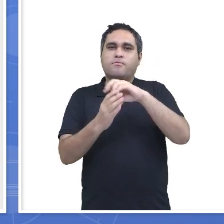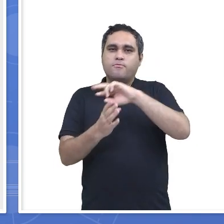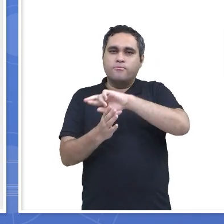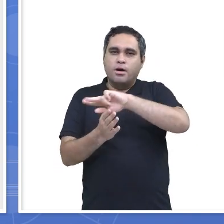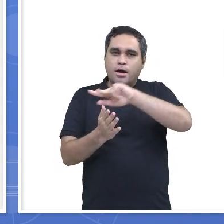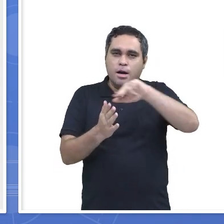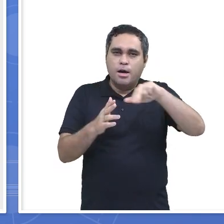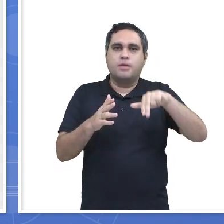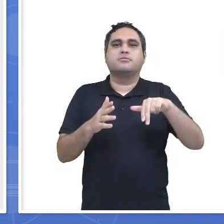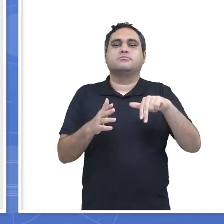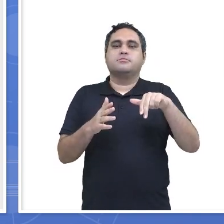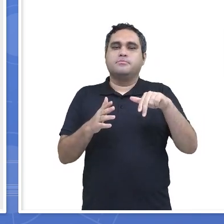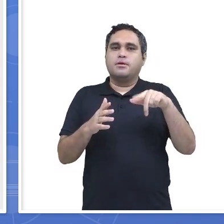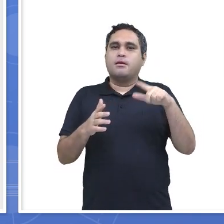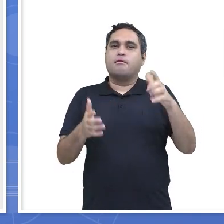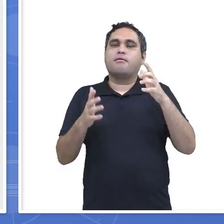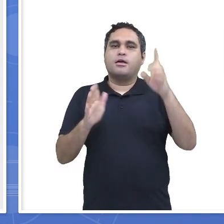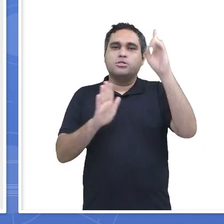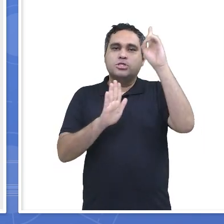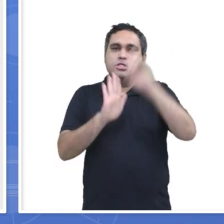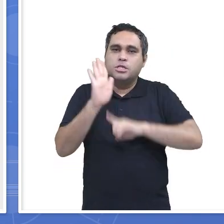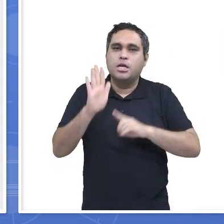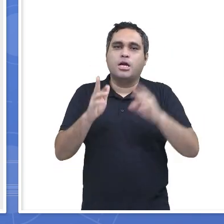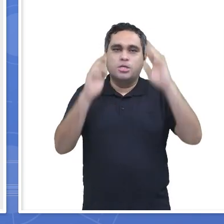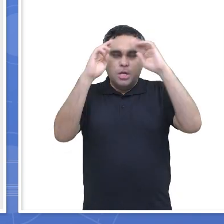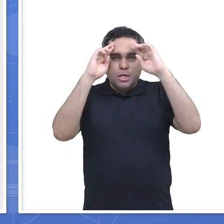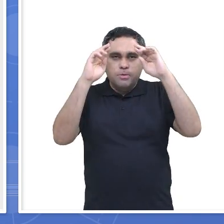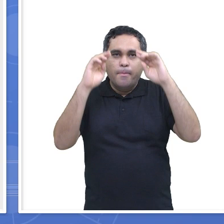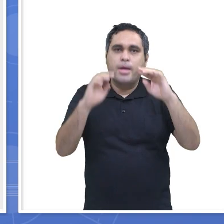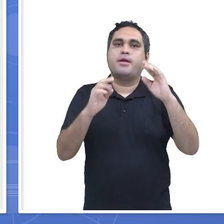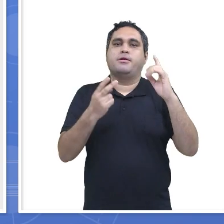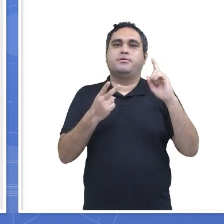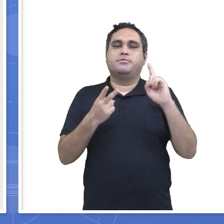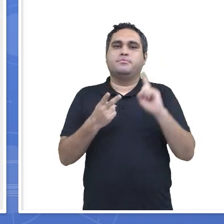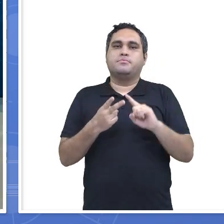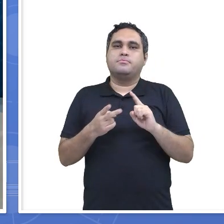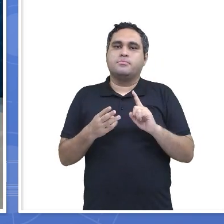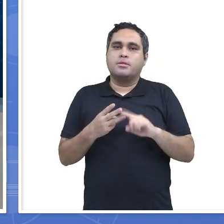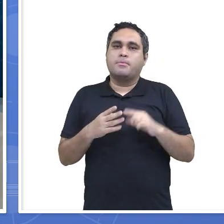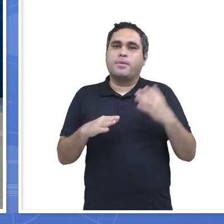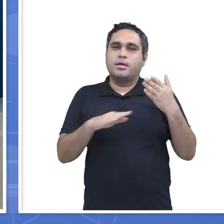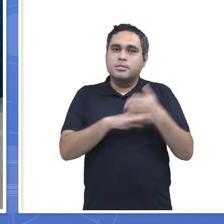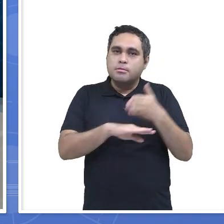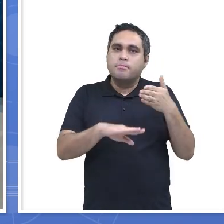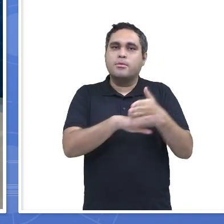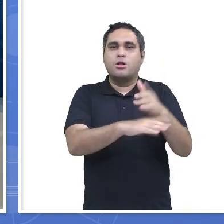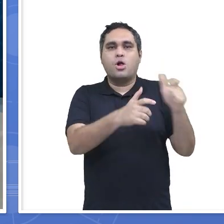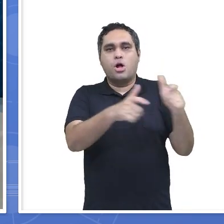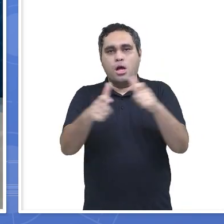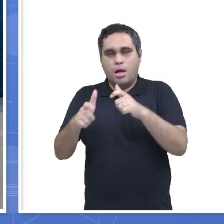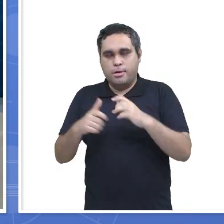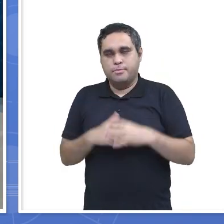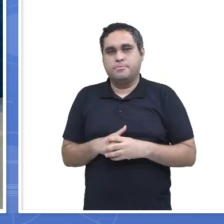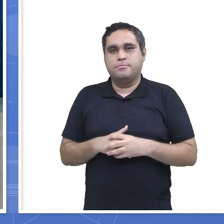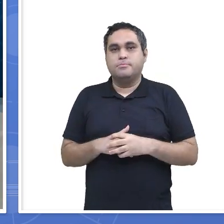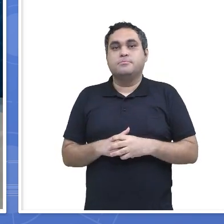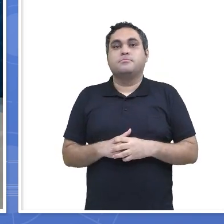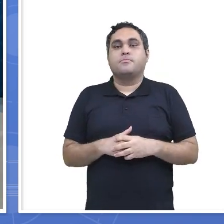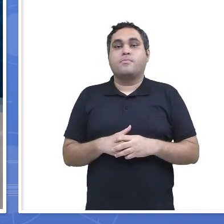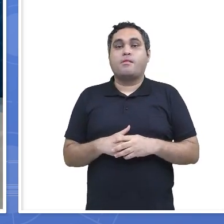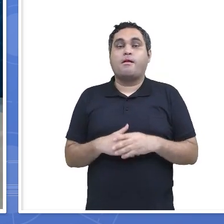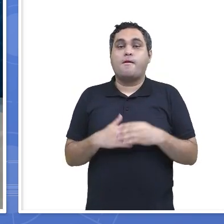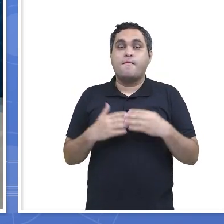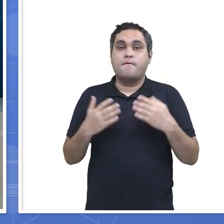por dignidade, por respeito, por direito, né, por participação, certo? Muito bem. Então,